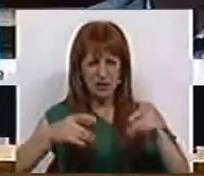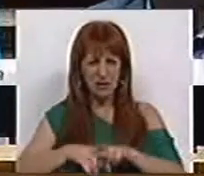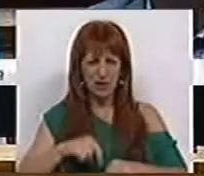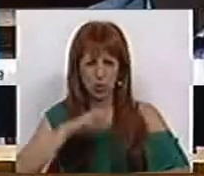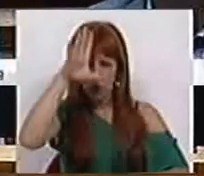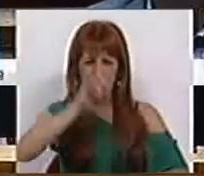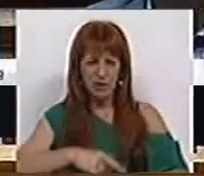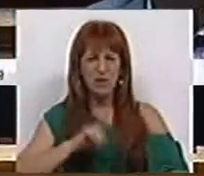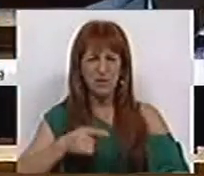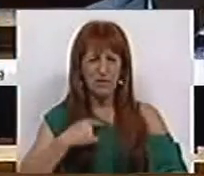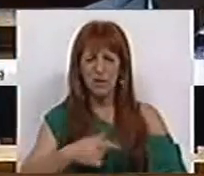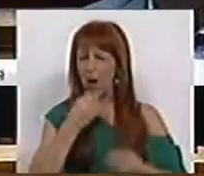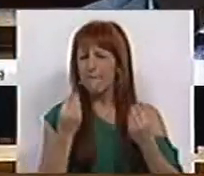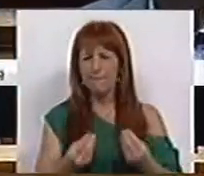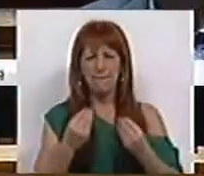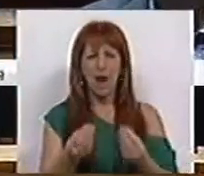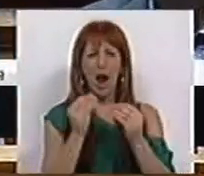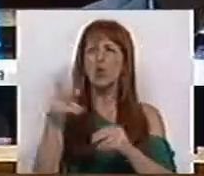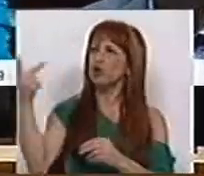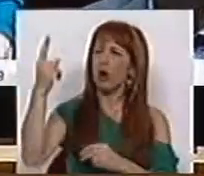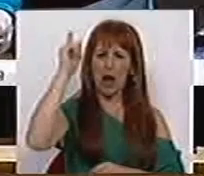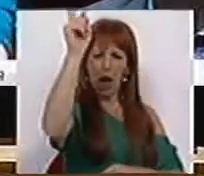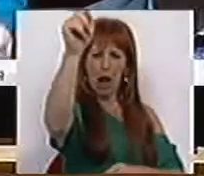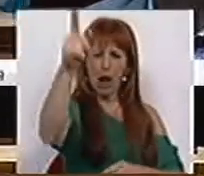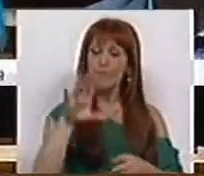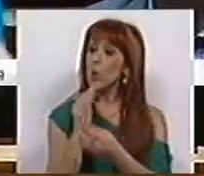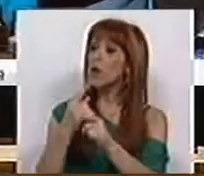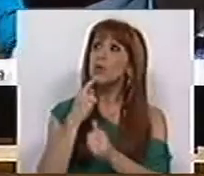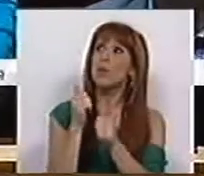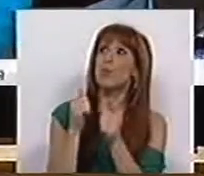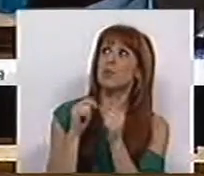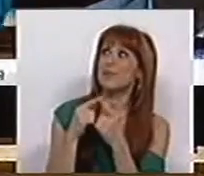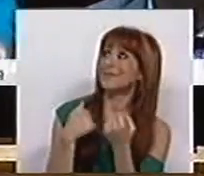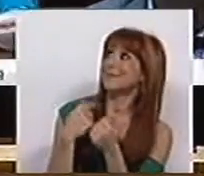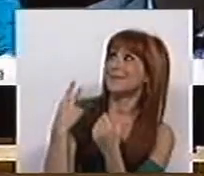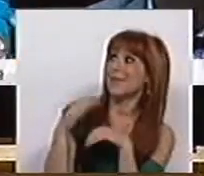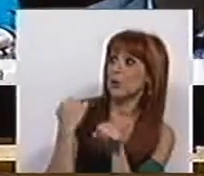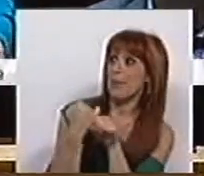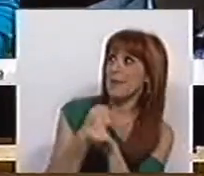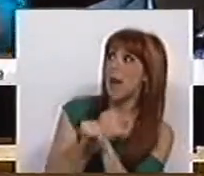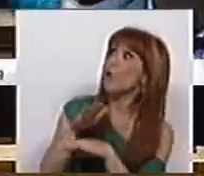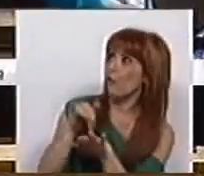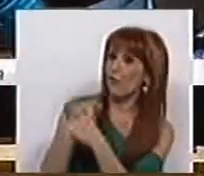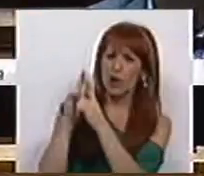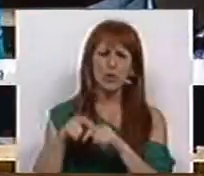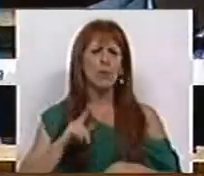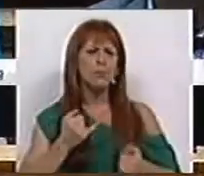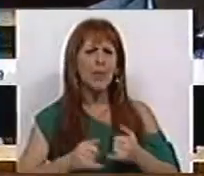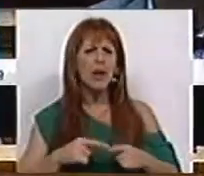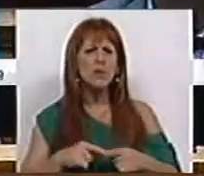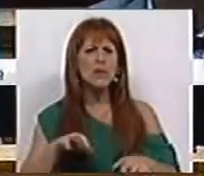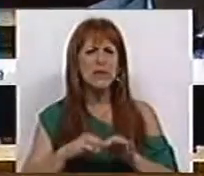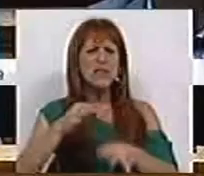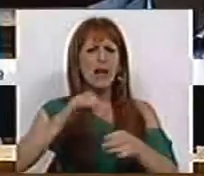o governo foi um excelente aluno da troca o aluno muito abnegado fez os trabalhos de casa qual é o risco